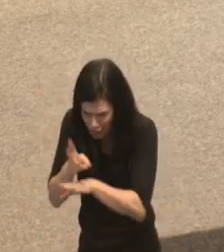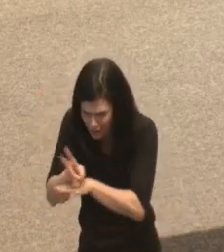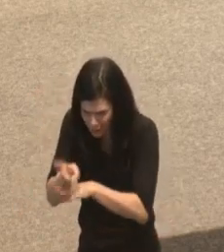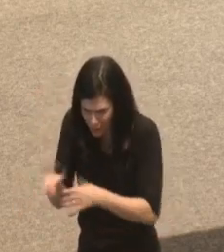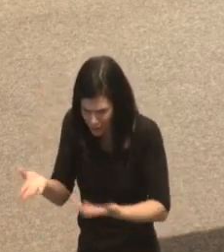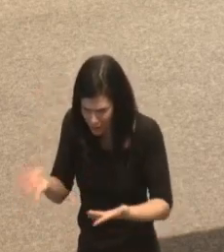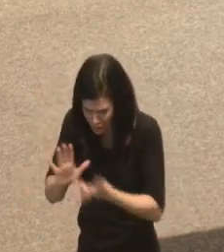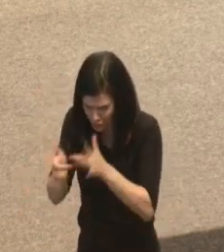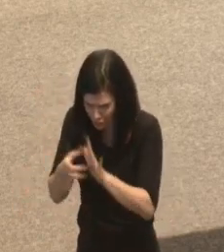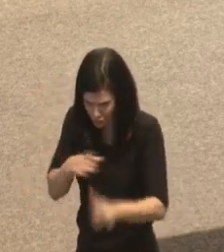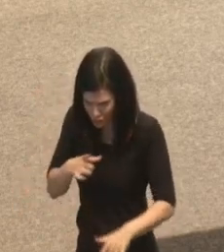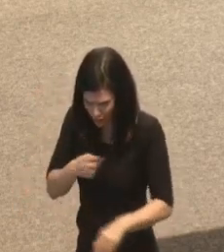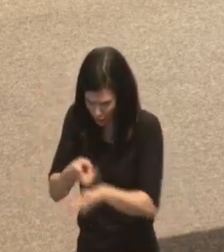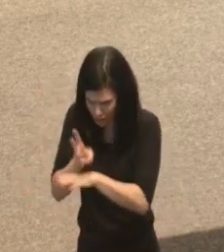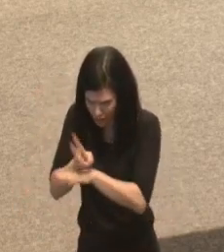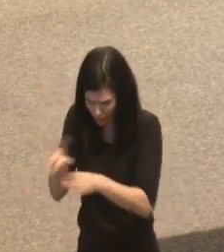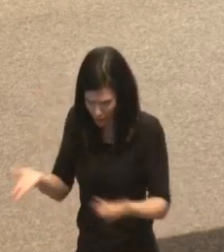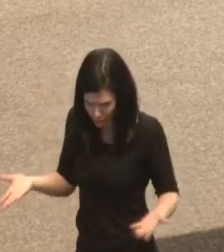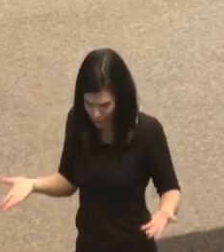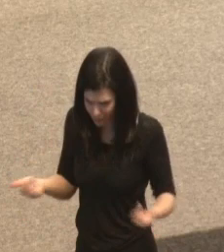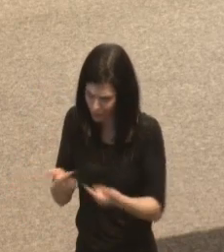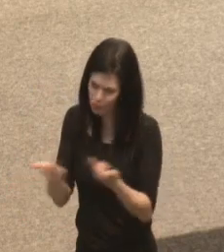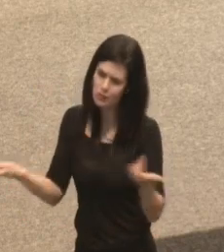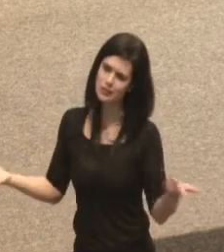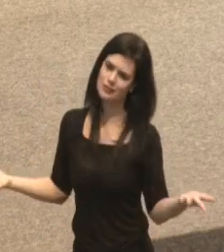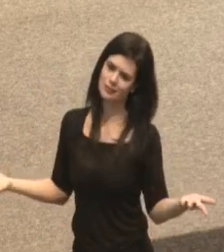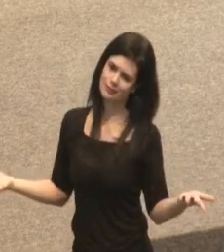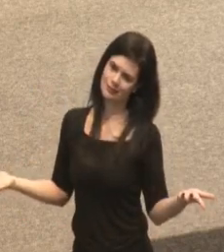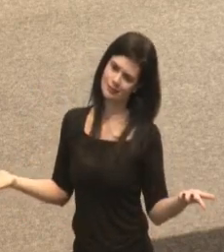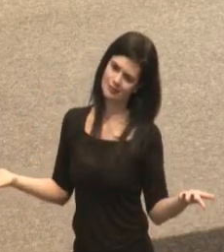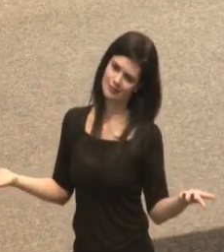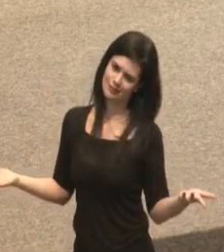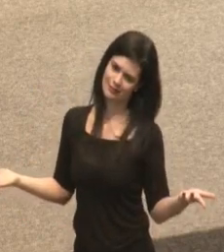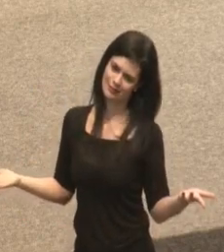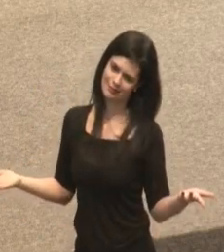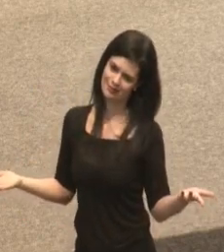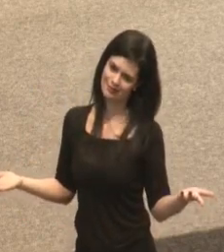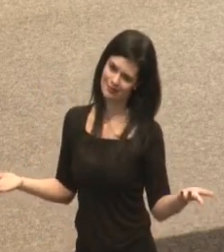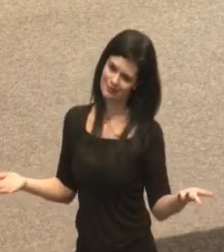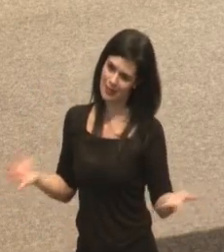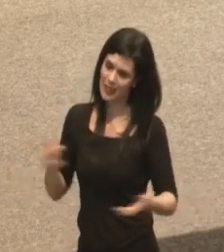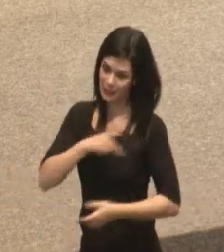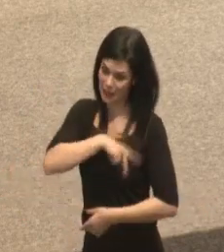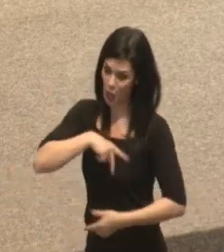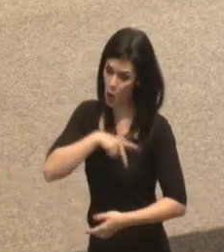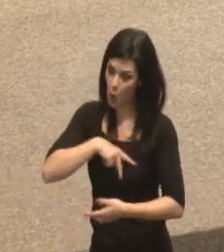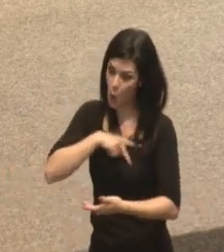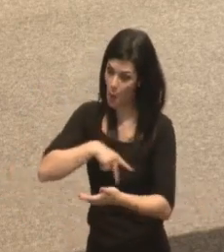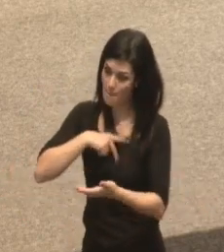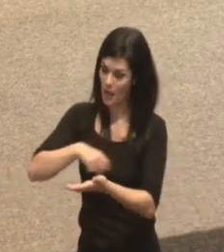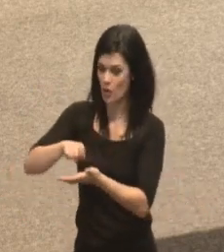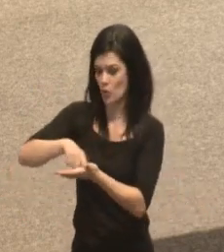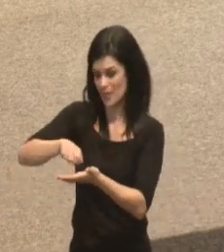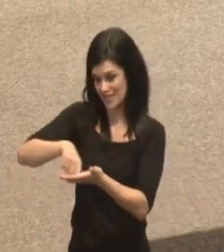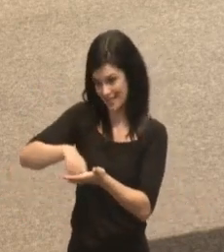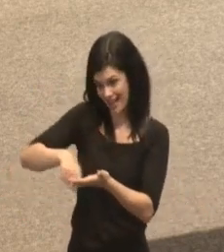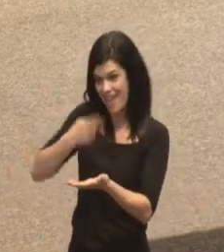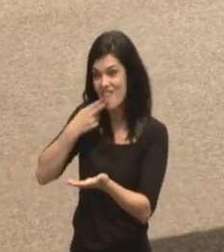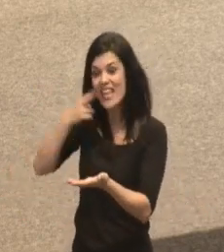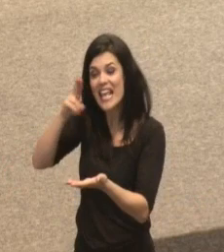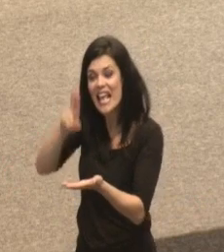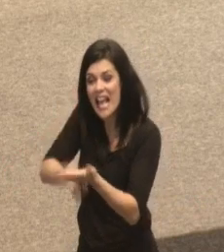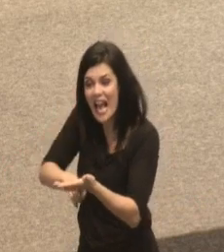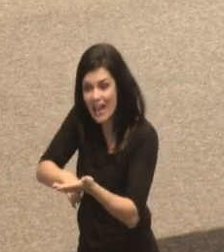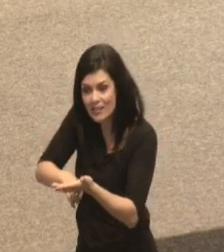mimeografar. Foi uma cópia só. Ele escreve aquela carta e ela segue de Roma para Filipos,